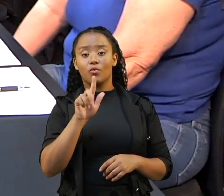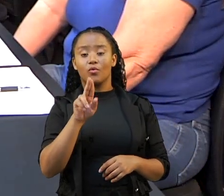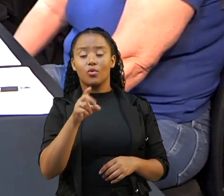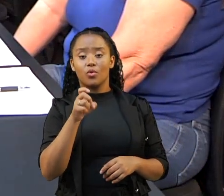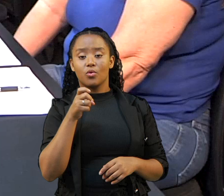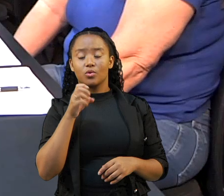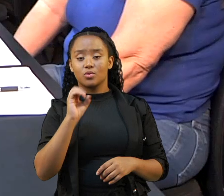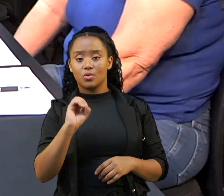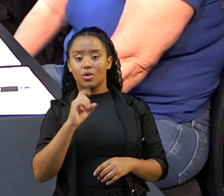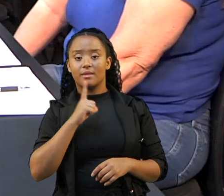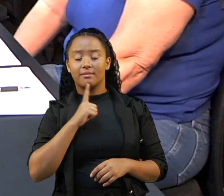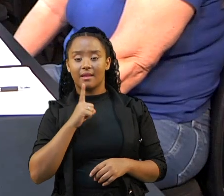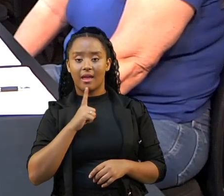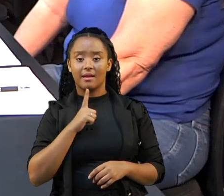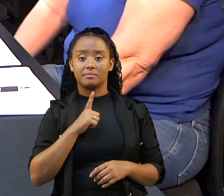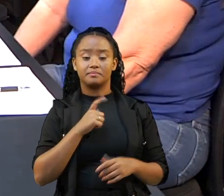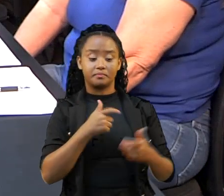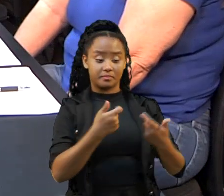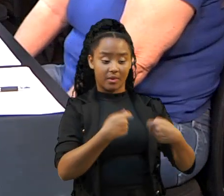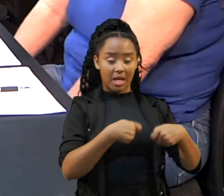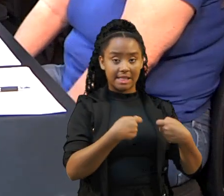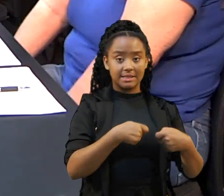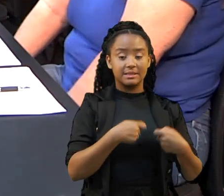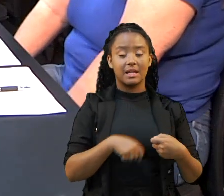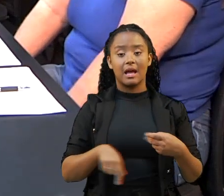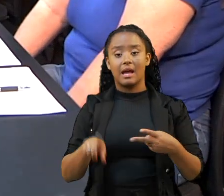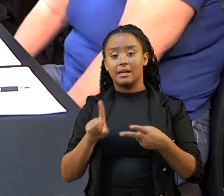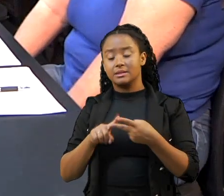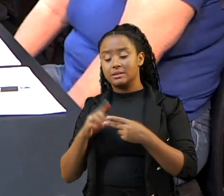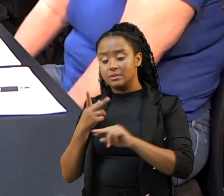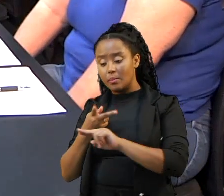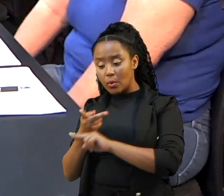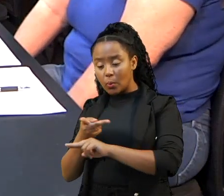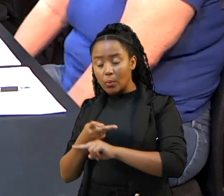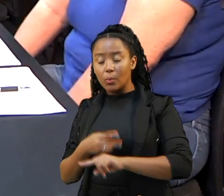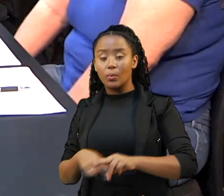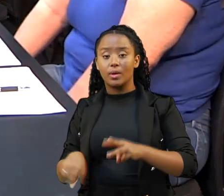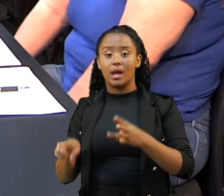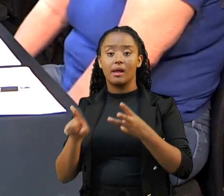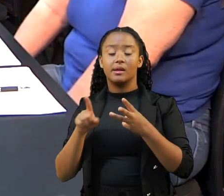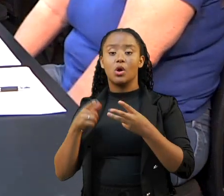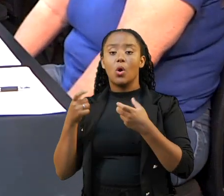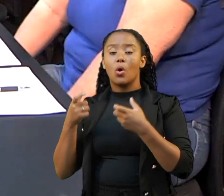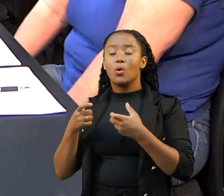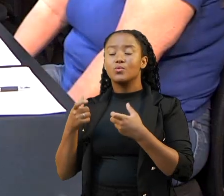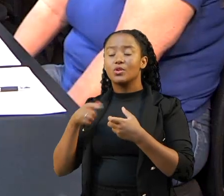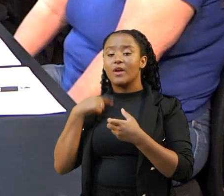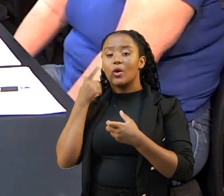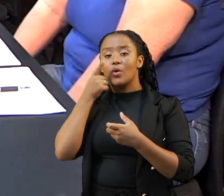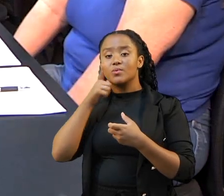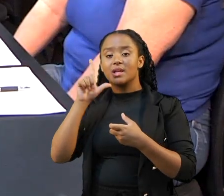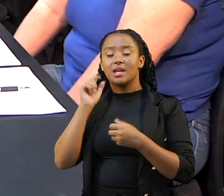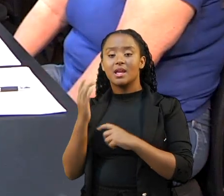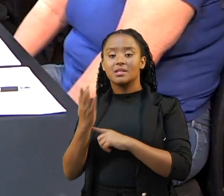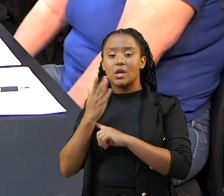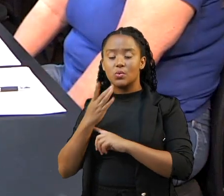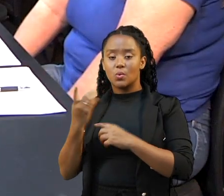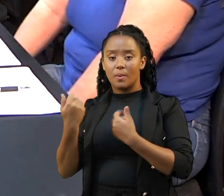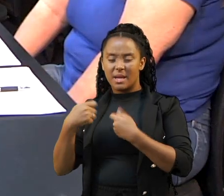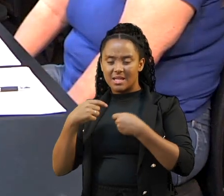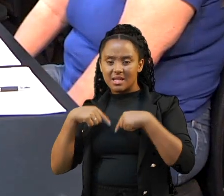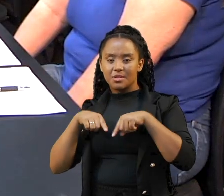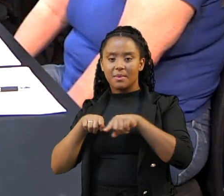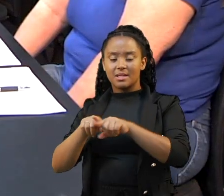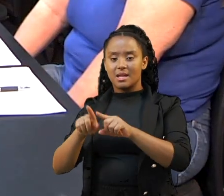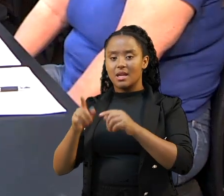fluxo, tem as partes das necessidades, tem as partes de procurar onde que a gente vai conseguir essas ajudas, essas parcerias